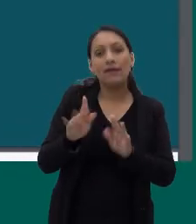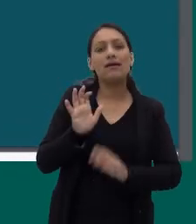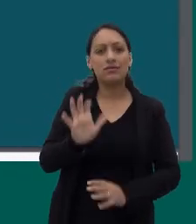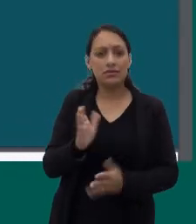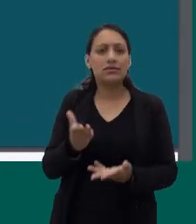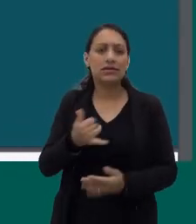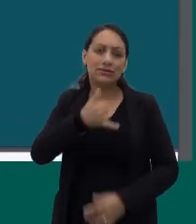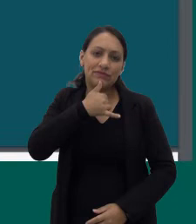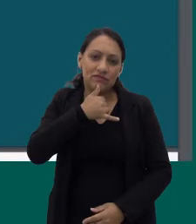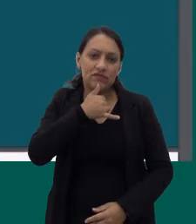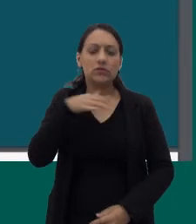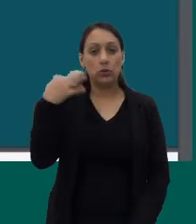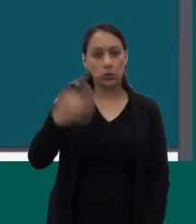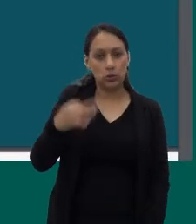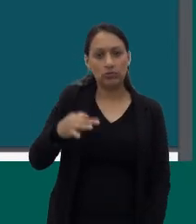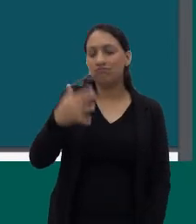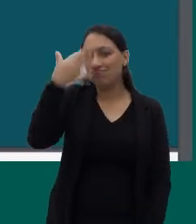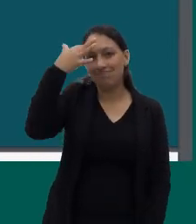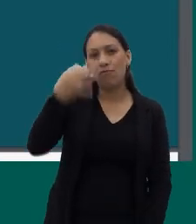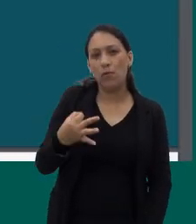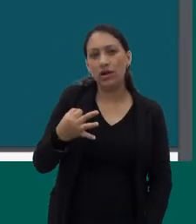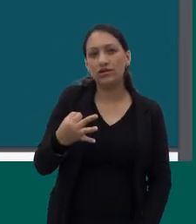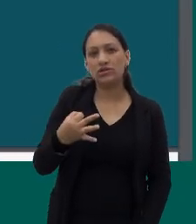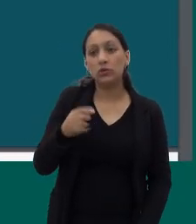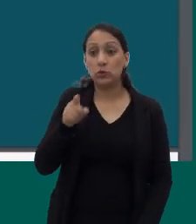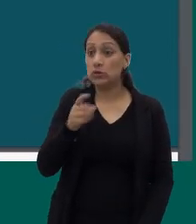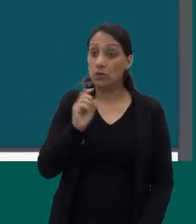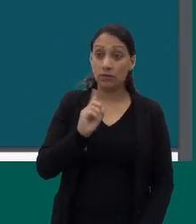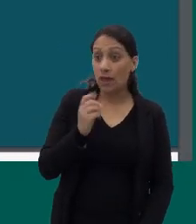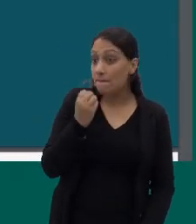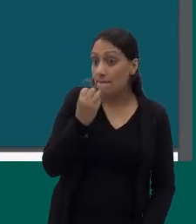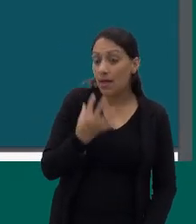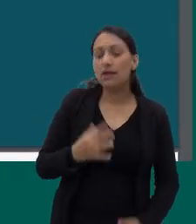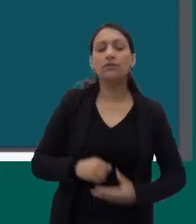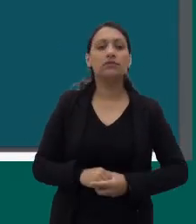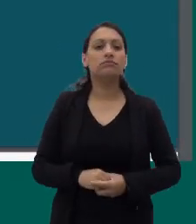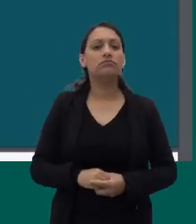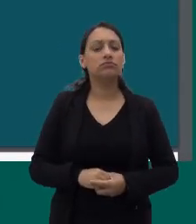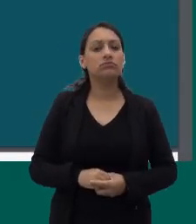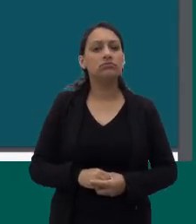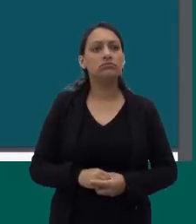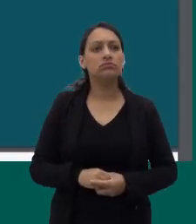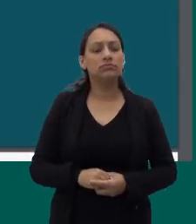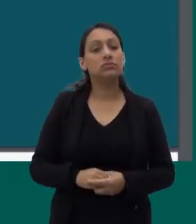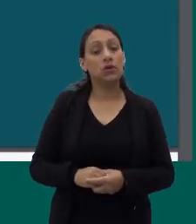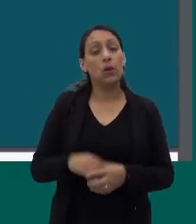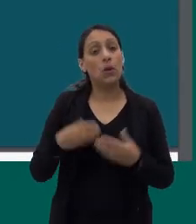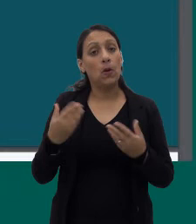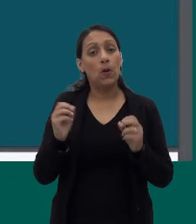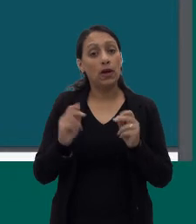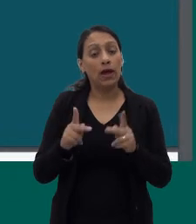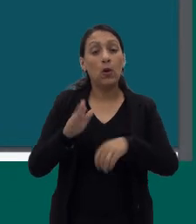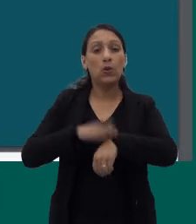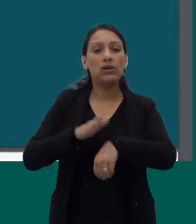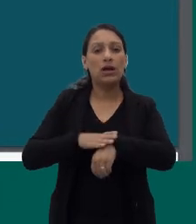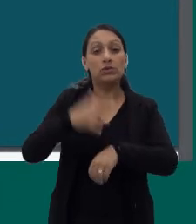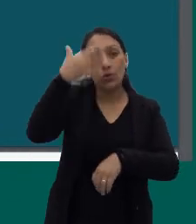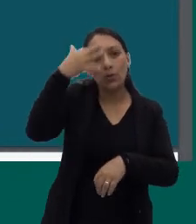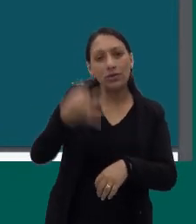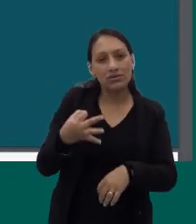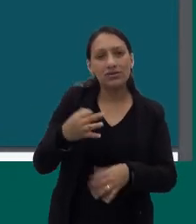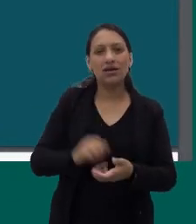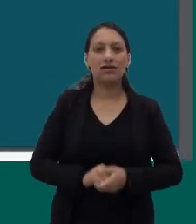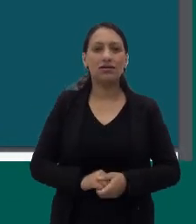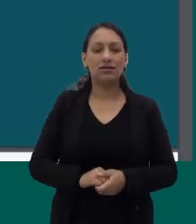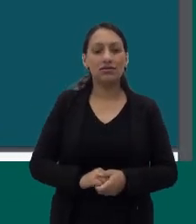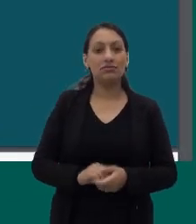infelizmente. Dói, a gente não entende, tu não tá bem. E fomos dando esse tempo de compreender, assim. Lá pelas tantas, ela conseguiu